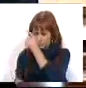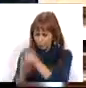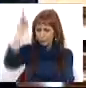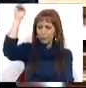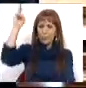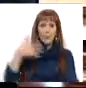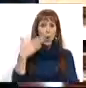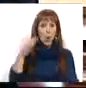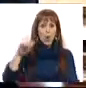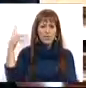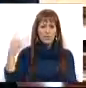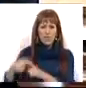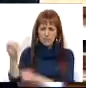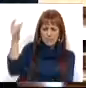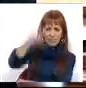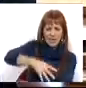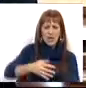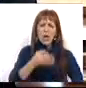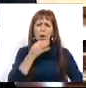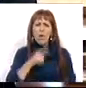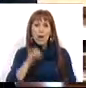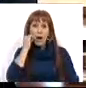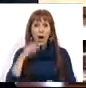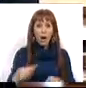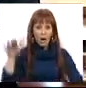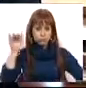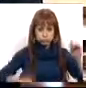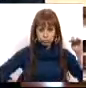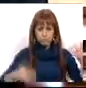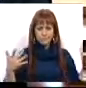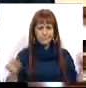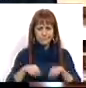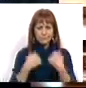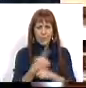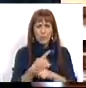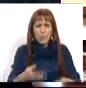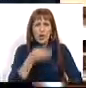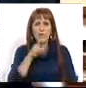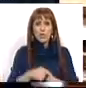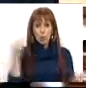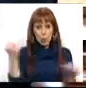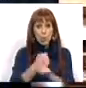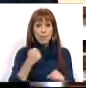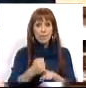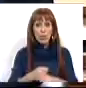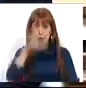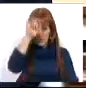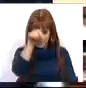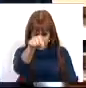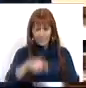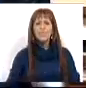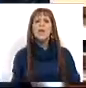subiu para 11 vezes. Estamos a falar do agravamento das desigualdades sociais porque estamos a falar do trabalho do